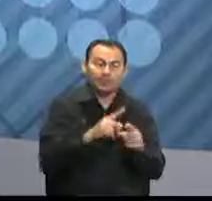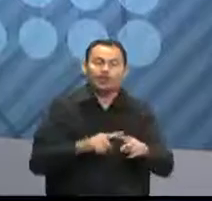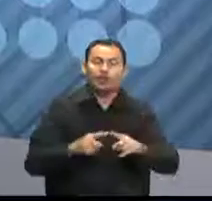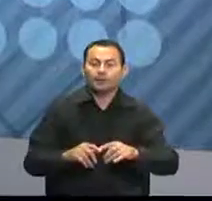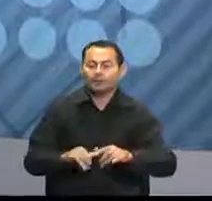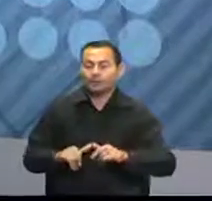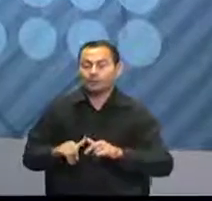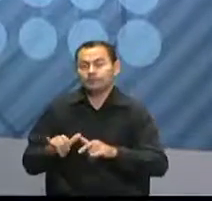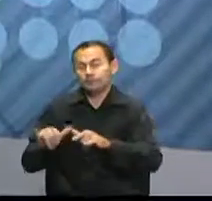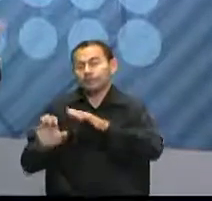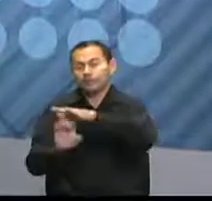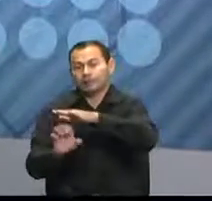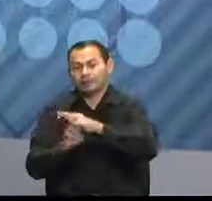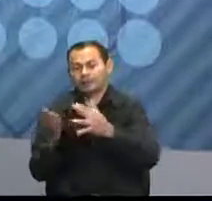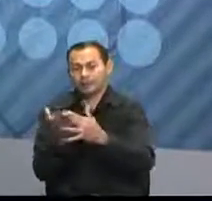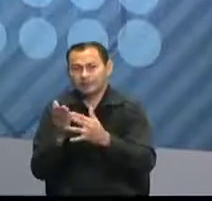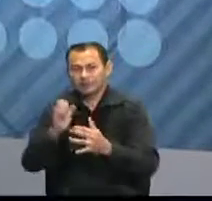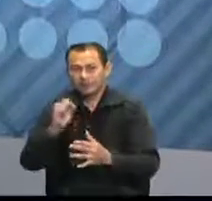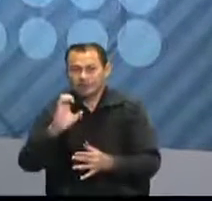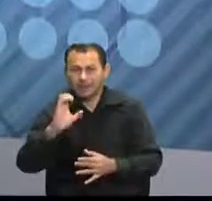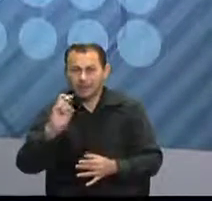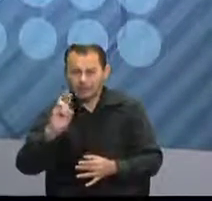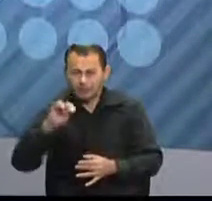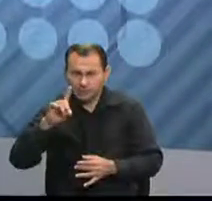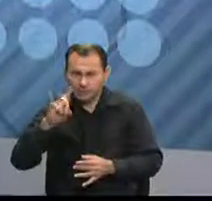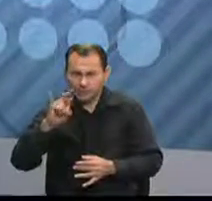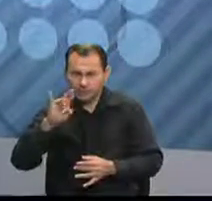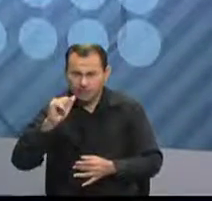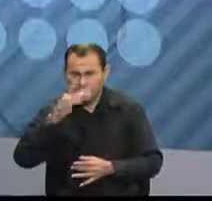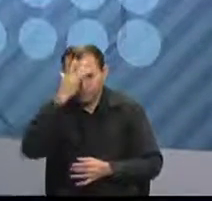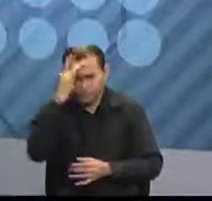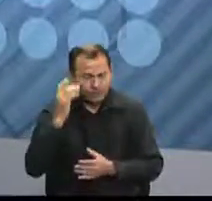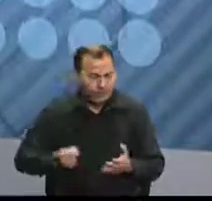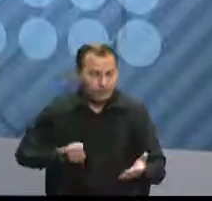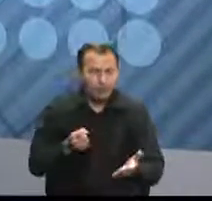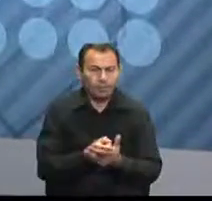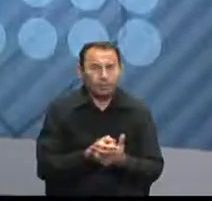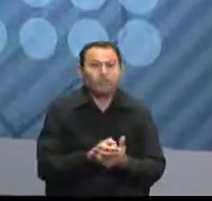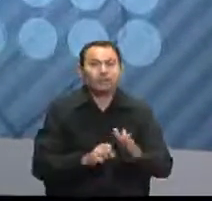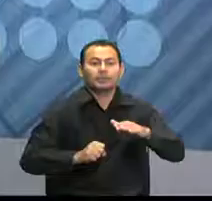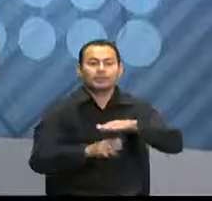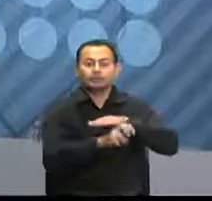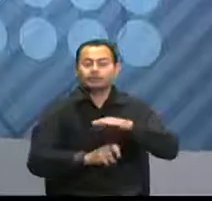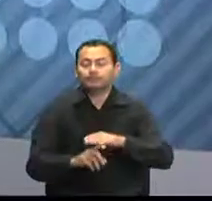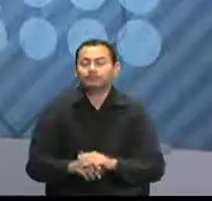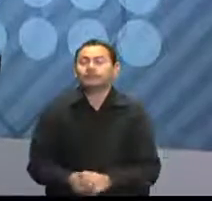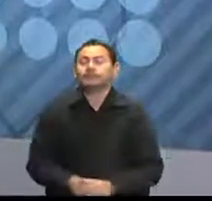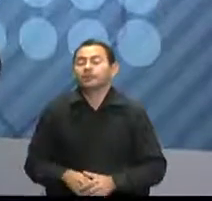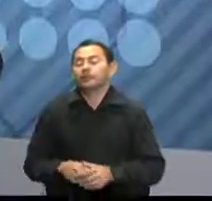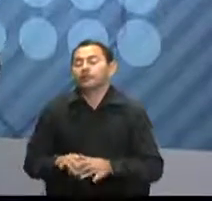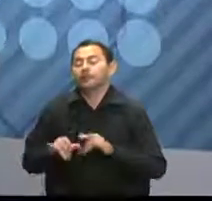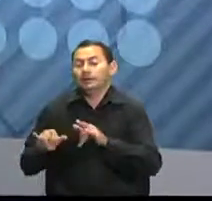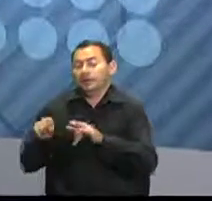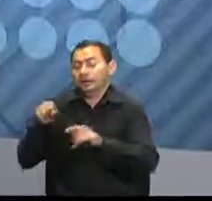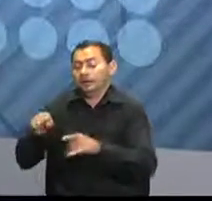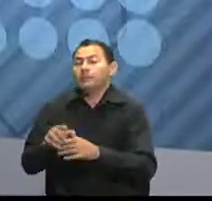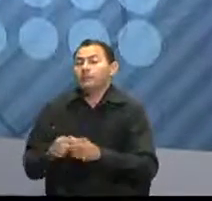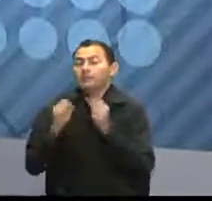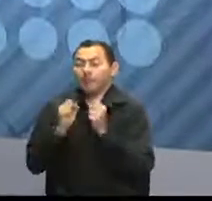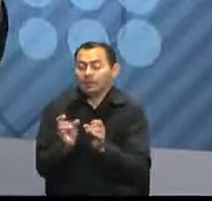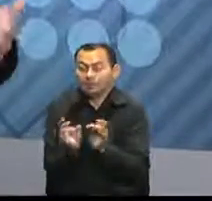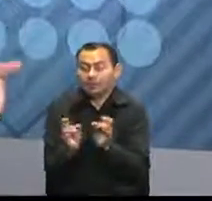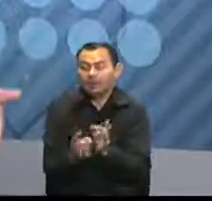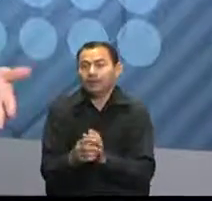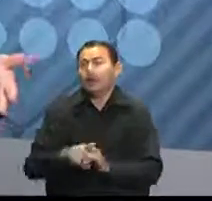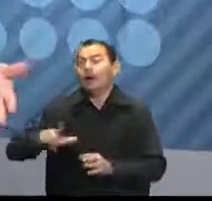mercado secundário essas pessoas que compraram essas ações no mercado primário já no mercado secundário ela pode